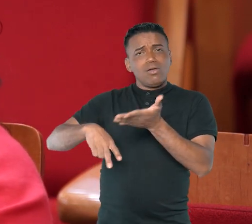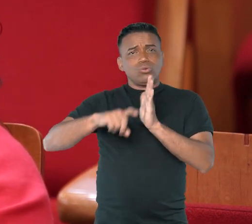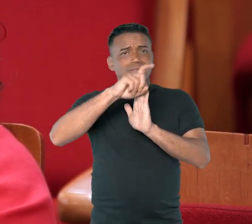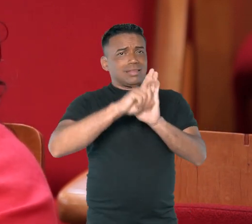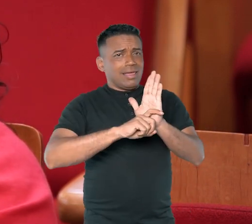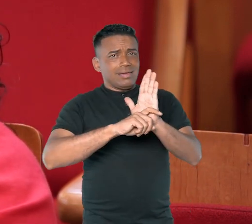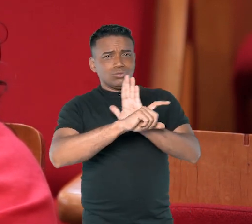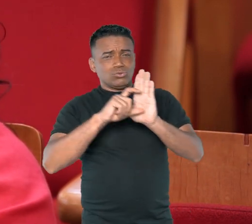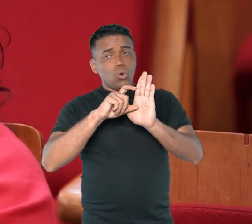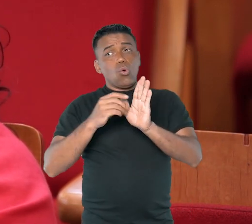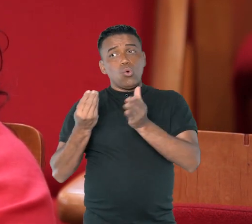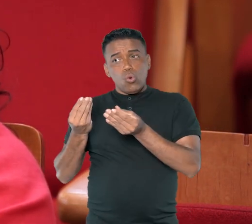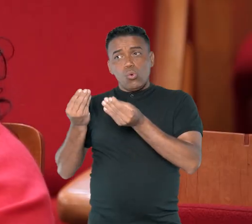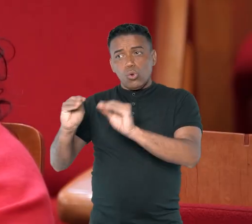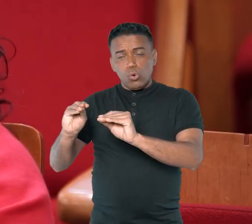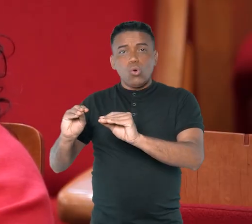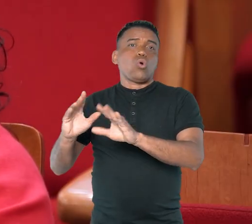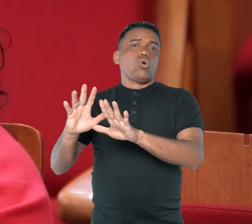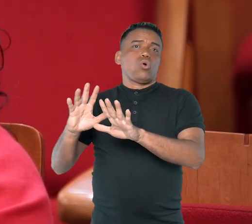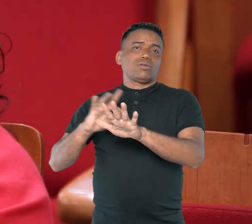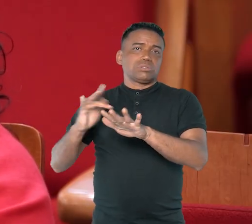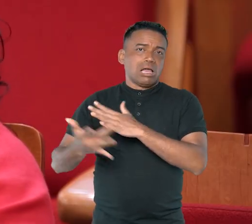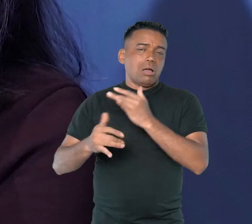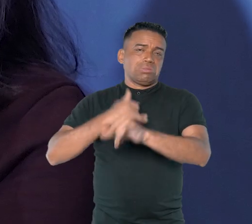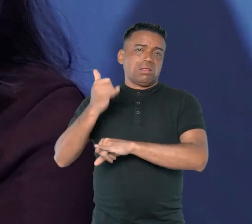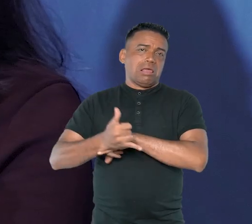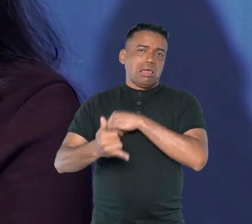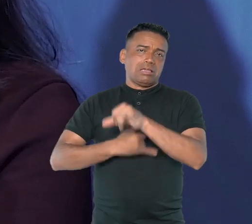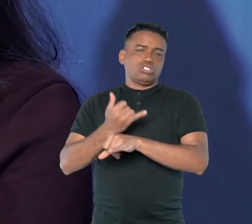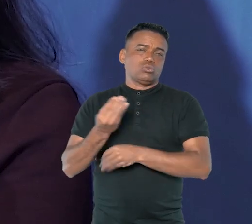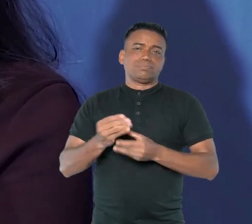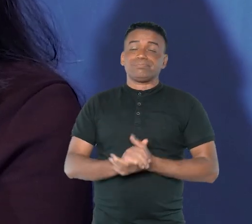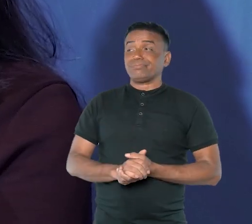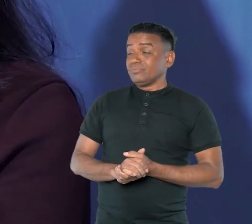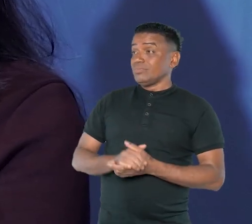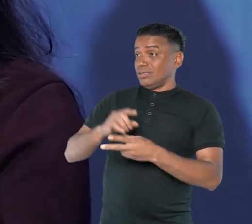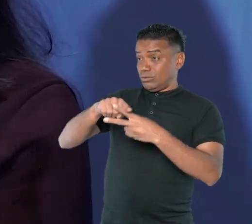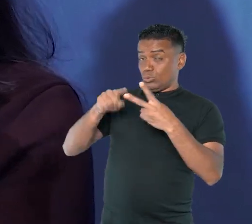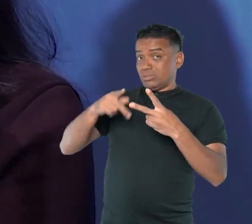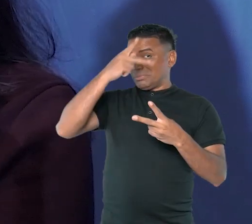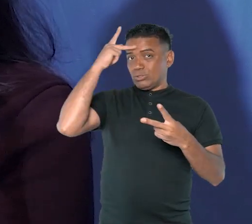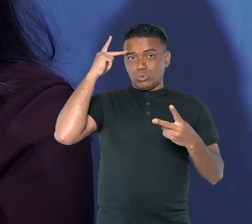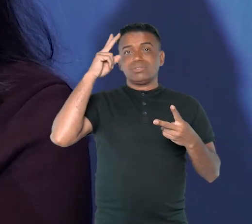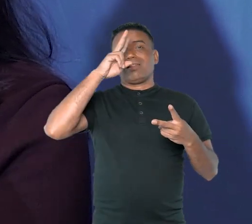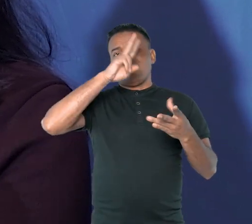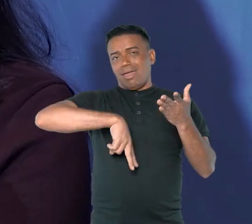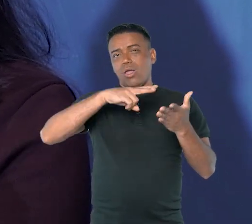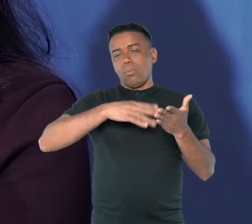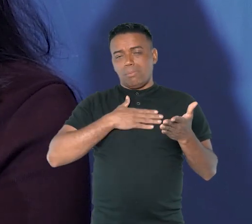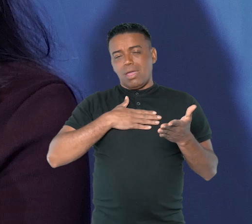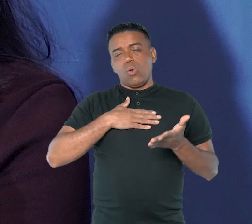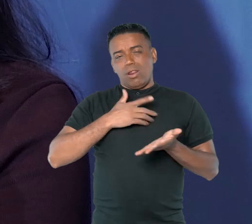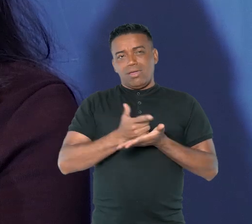das mídias onde você coloca? Como que isso aconteceu? 2 pessoas leram meu livro antes do meu